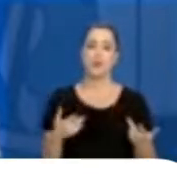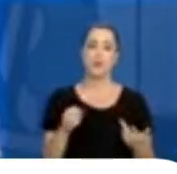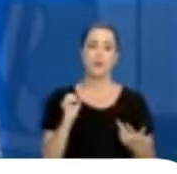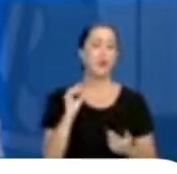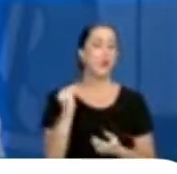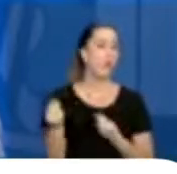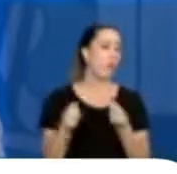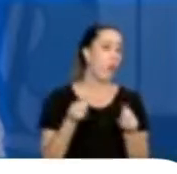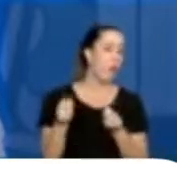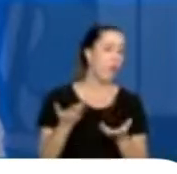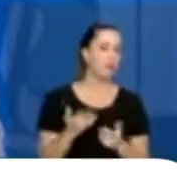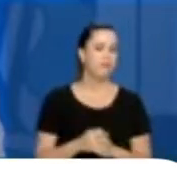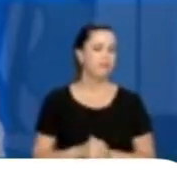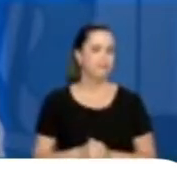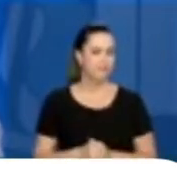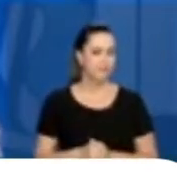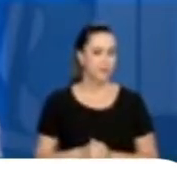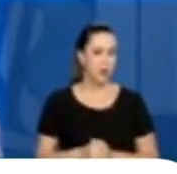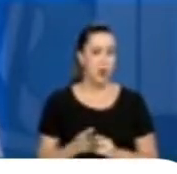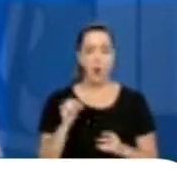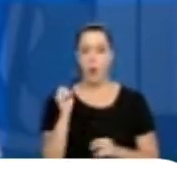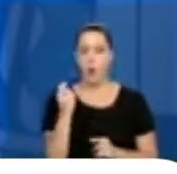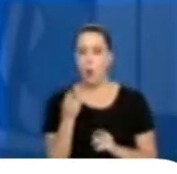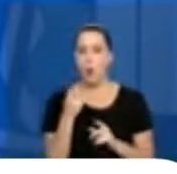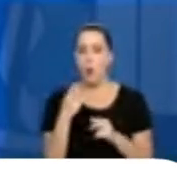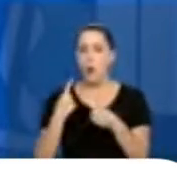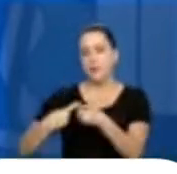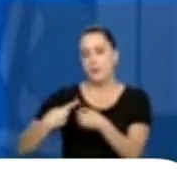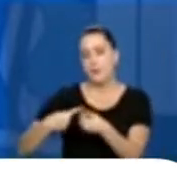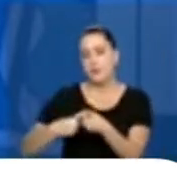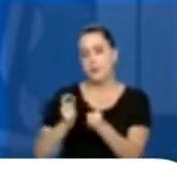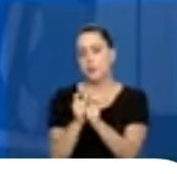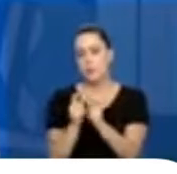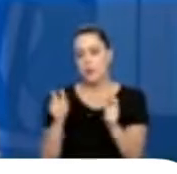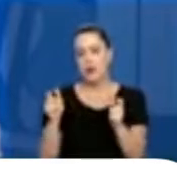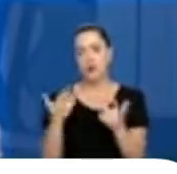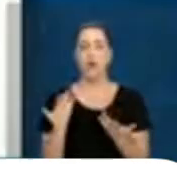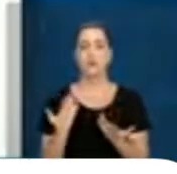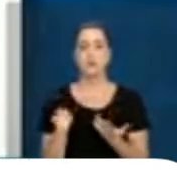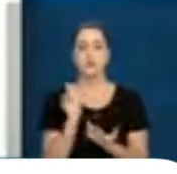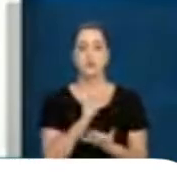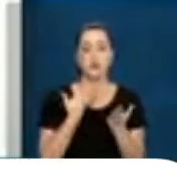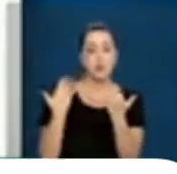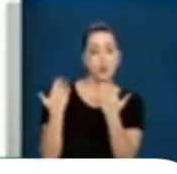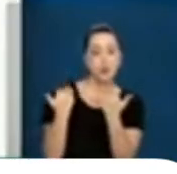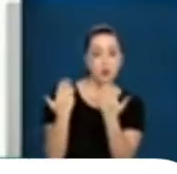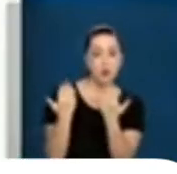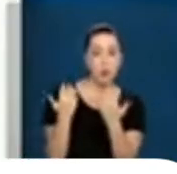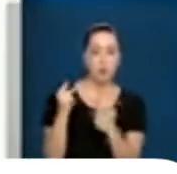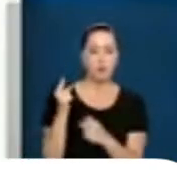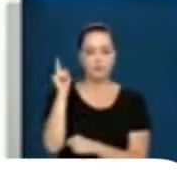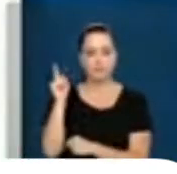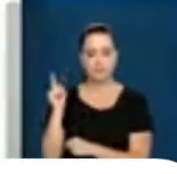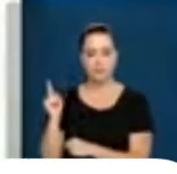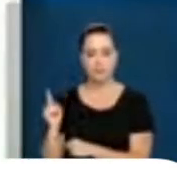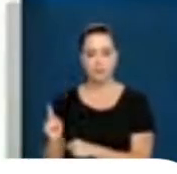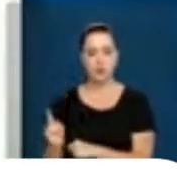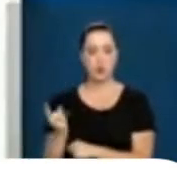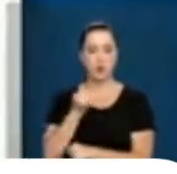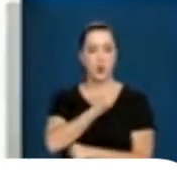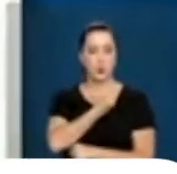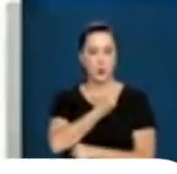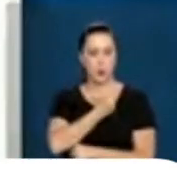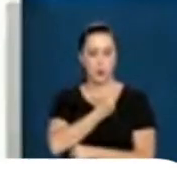que ela atinge os municípios com 50 a 99 mil habitantes. Então, nós fizemos os estratos, colocamos o número